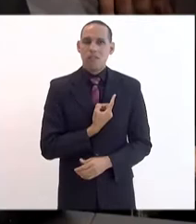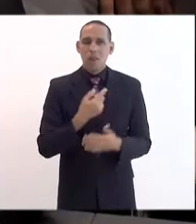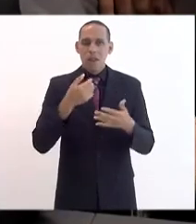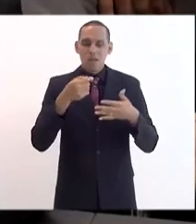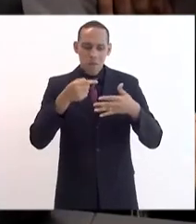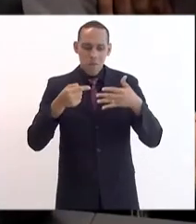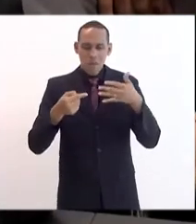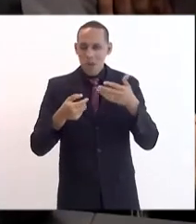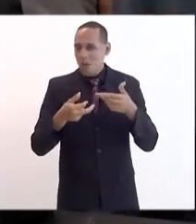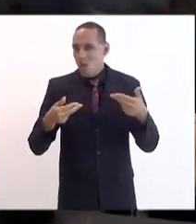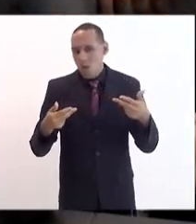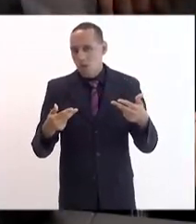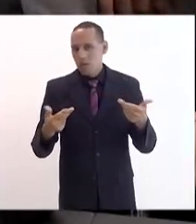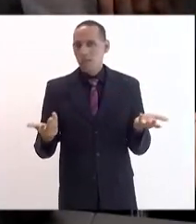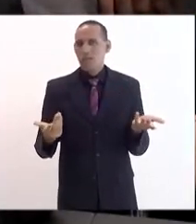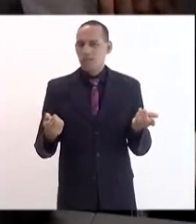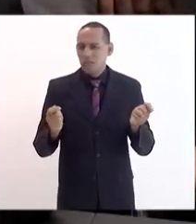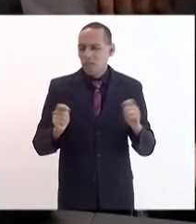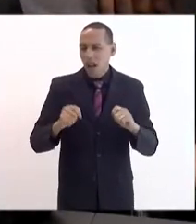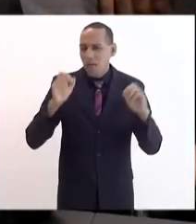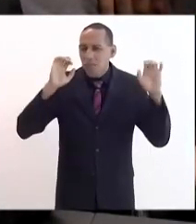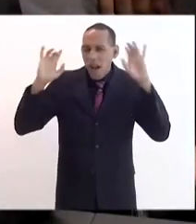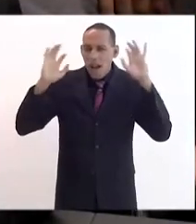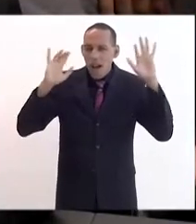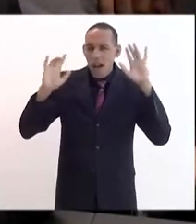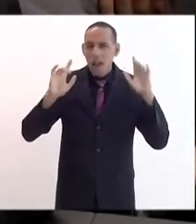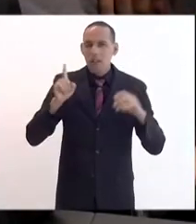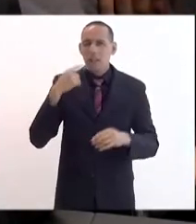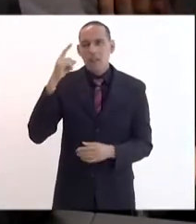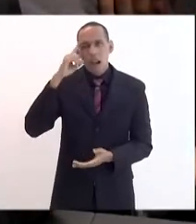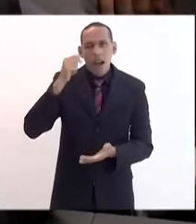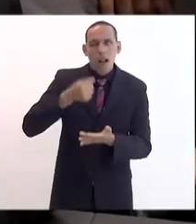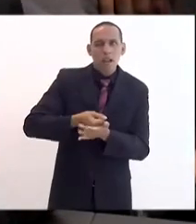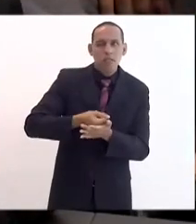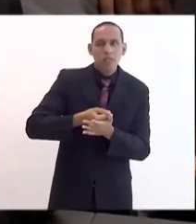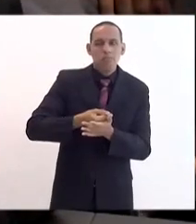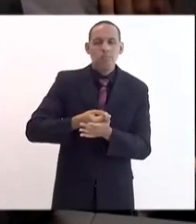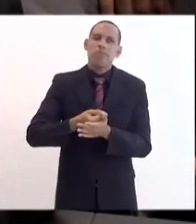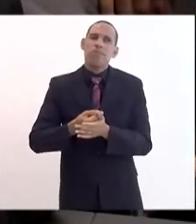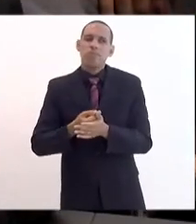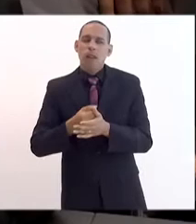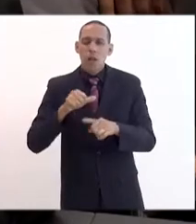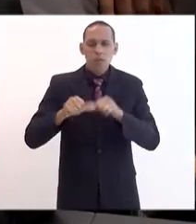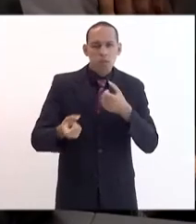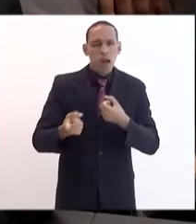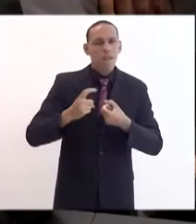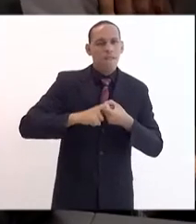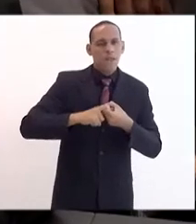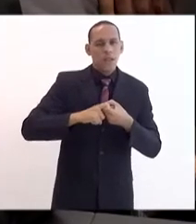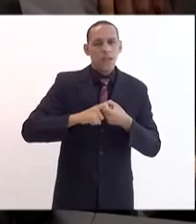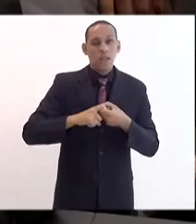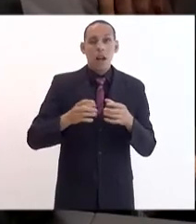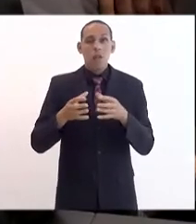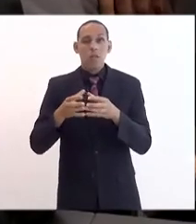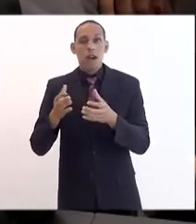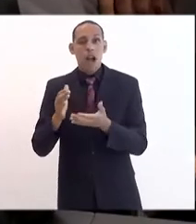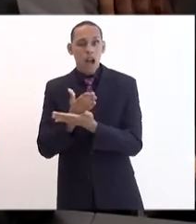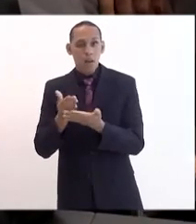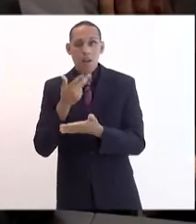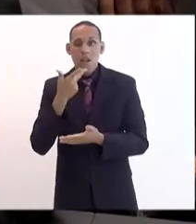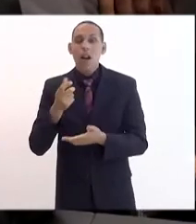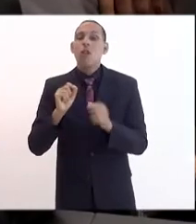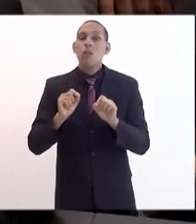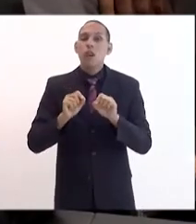queria ponderar se não seria o caso de reconsiderarmos a nossa decisão. Houve comissão, por exemplo, que decidiu o seguinte: audiência pública